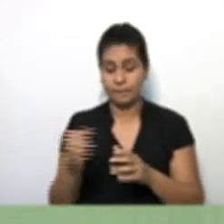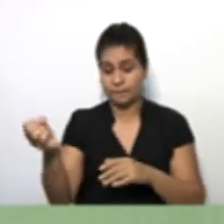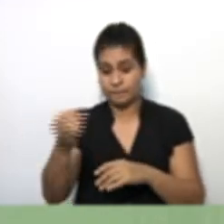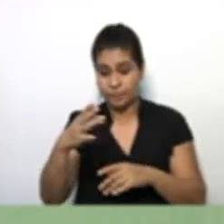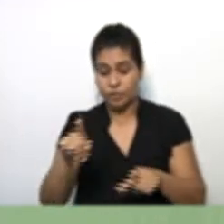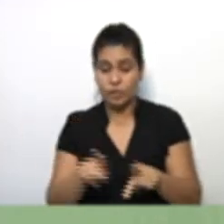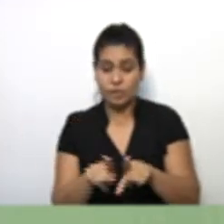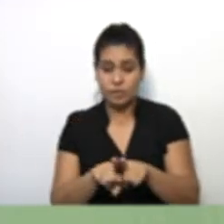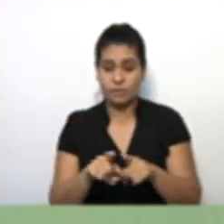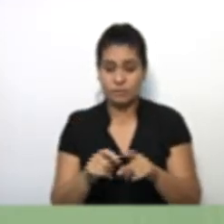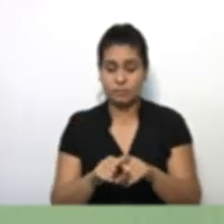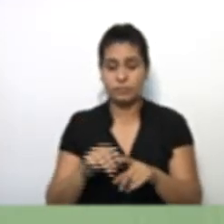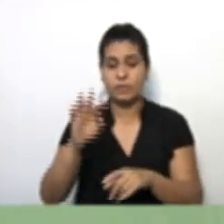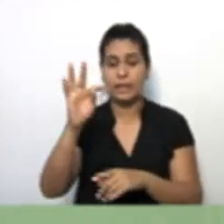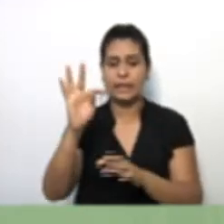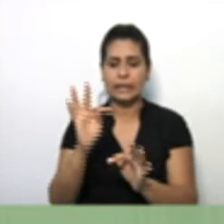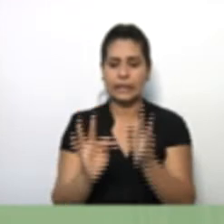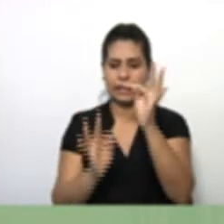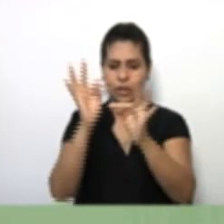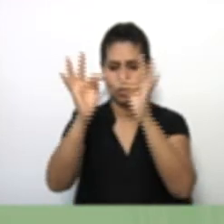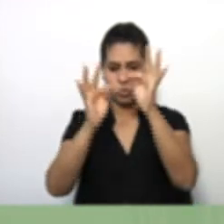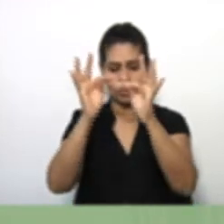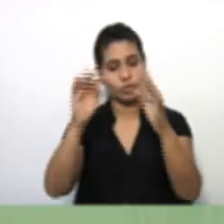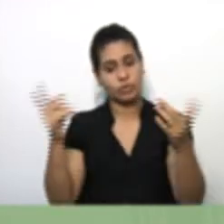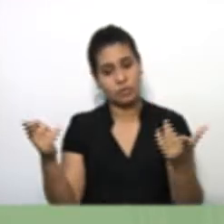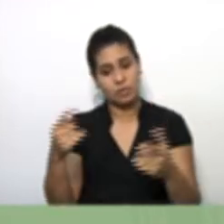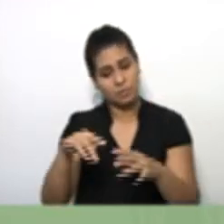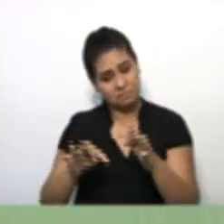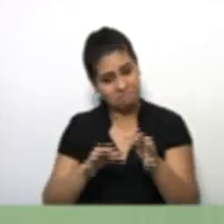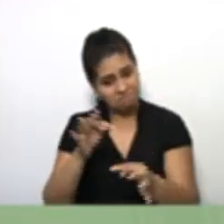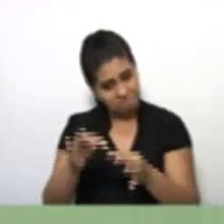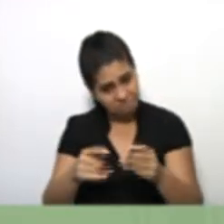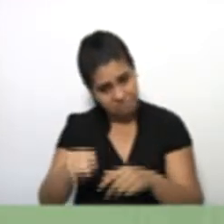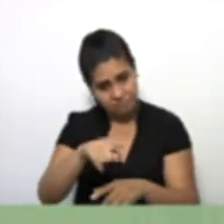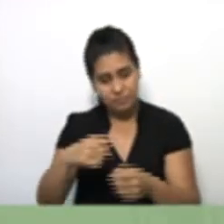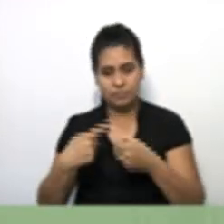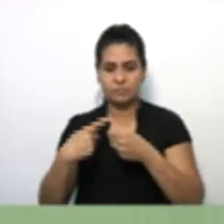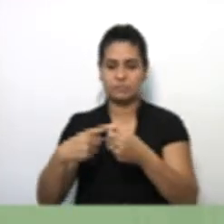novas o quê? Tecnologias, né? Você com certeza que está